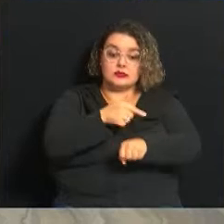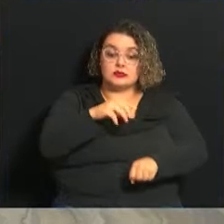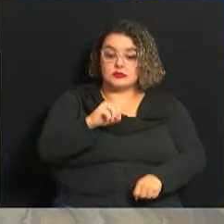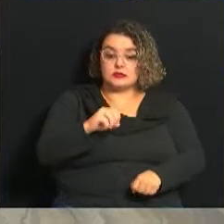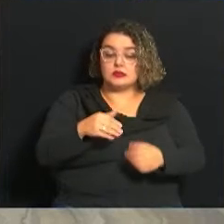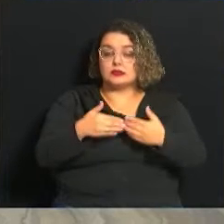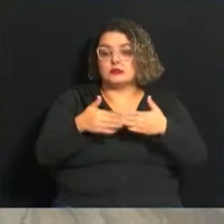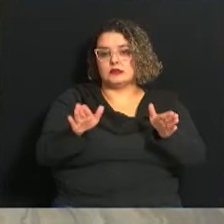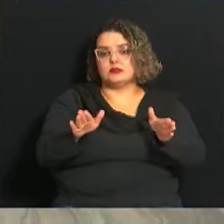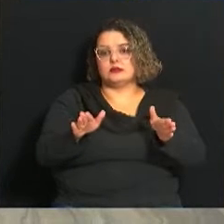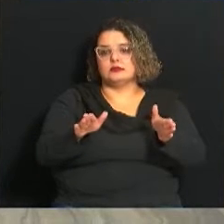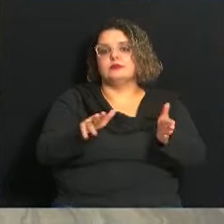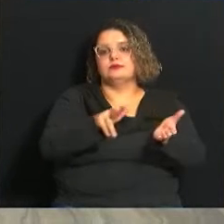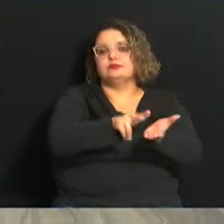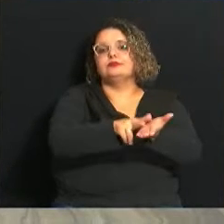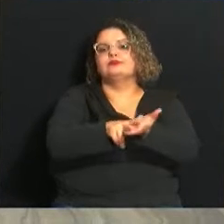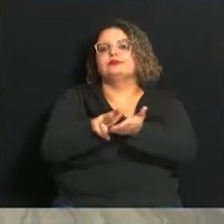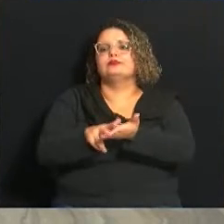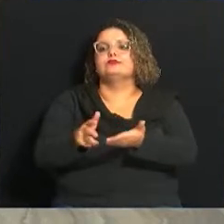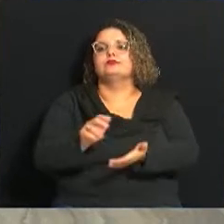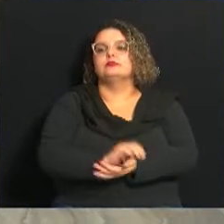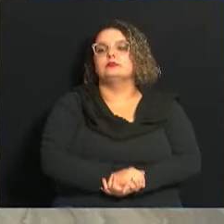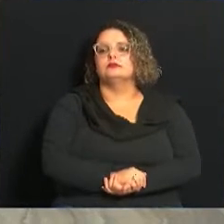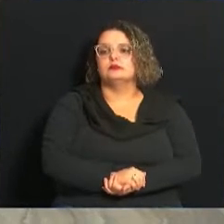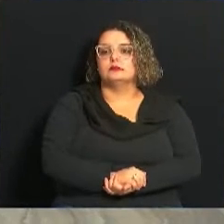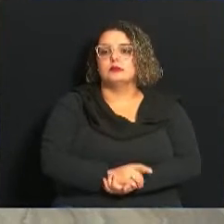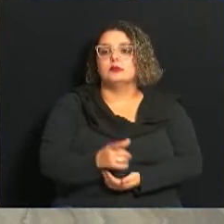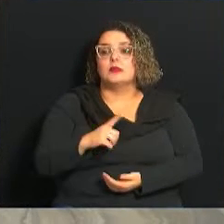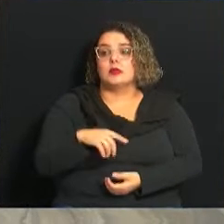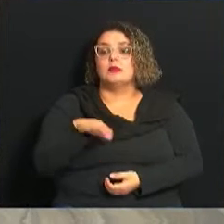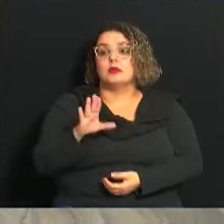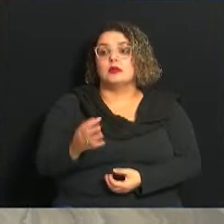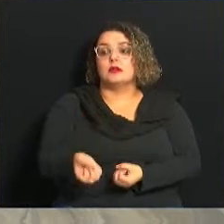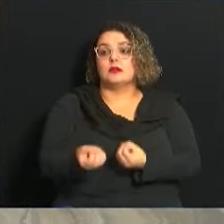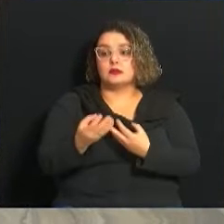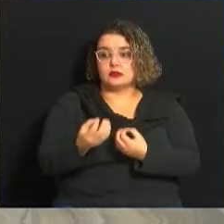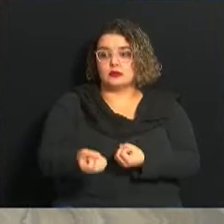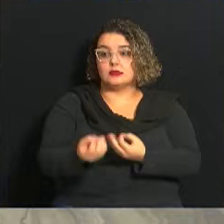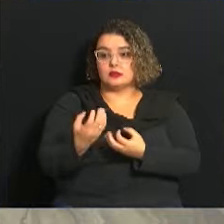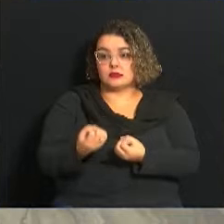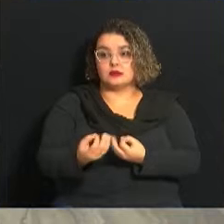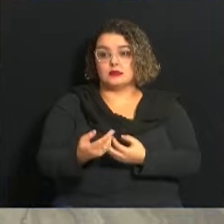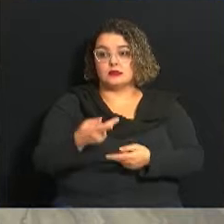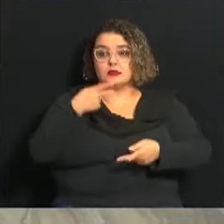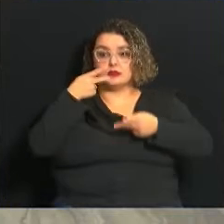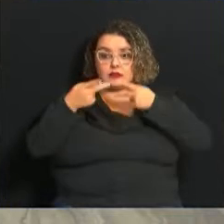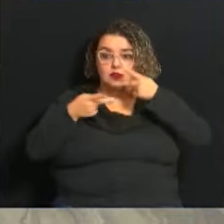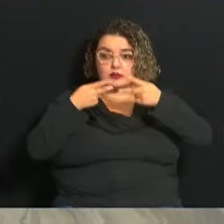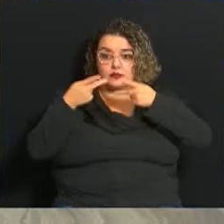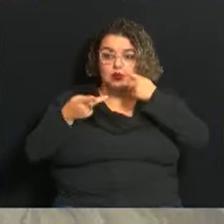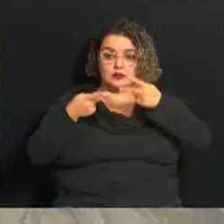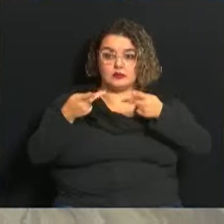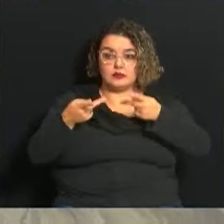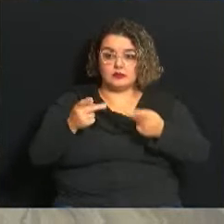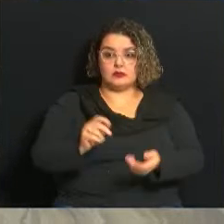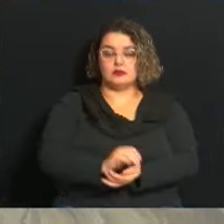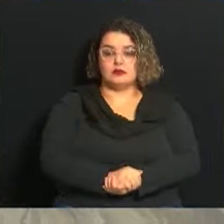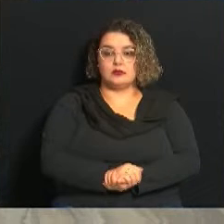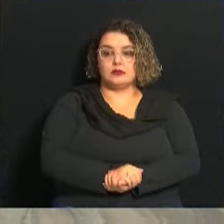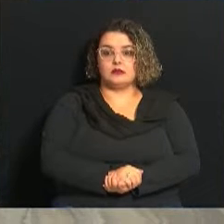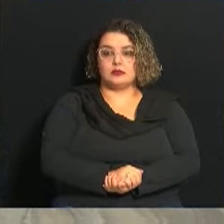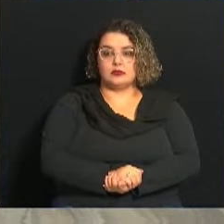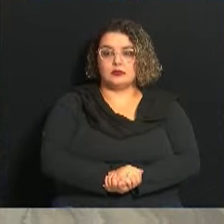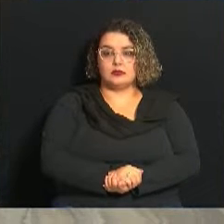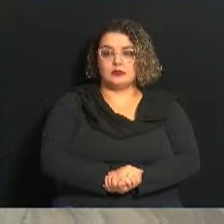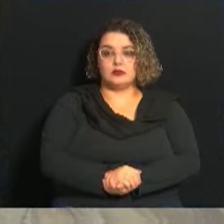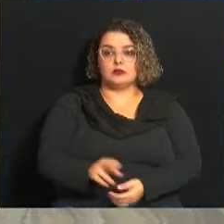região. Tá certo. Então aqui nós temos mais informações, né? Quando a Mirna estava falando sobre ocupação em leitos de